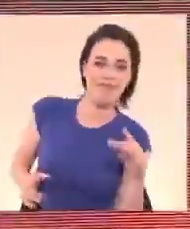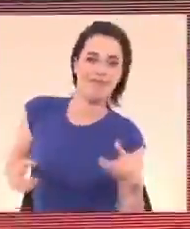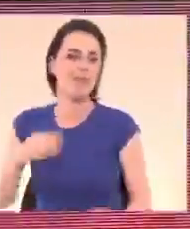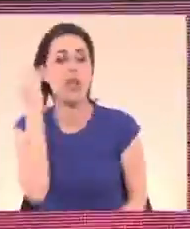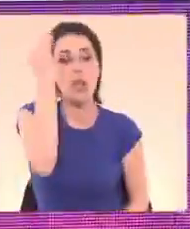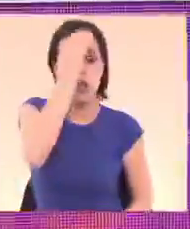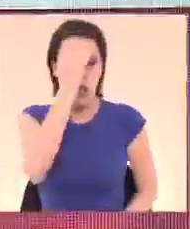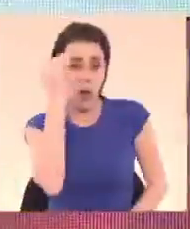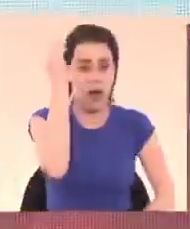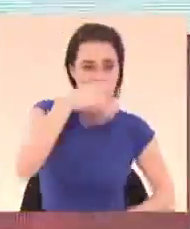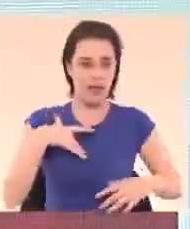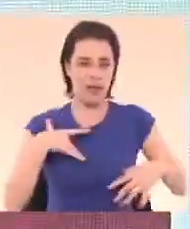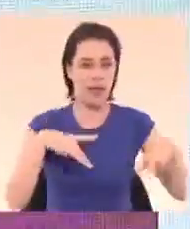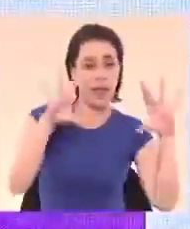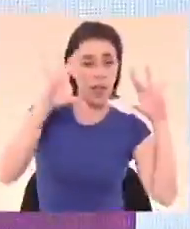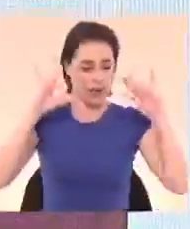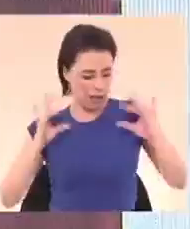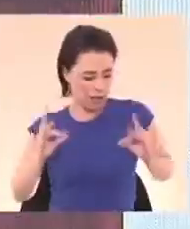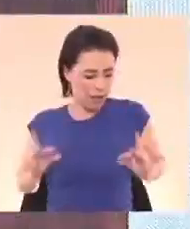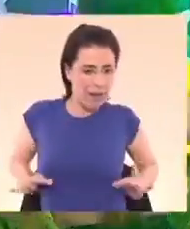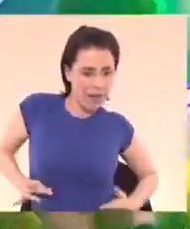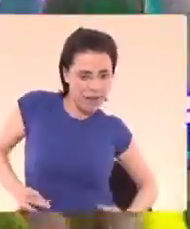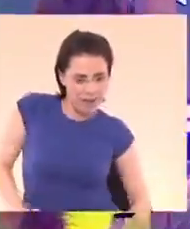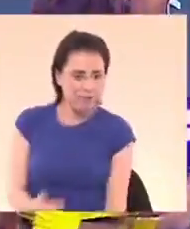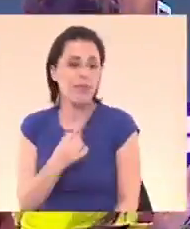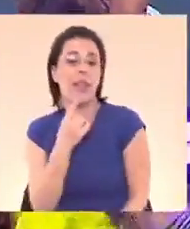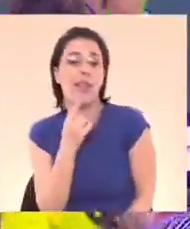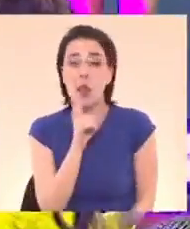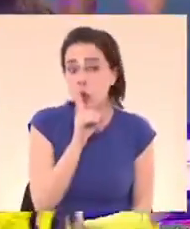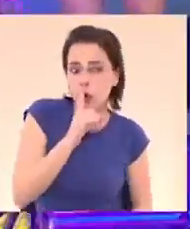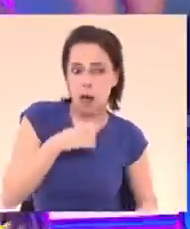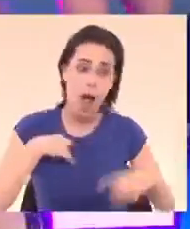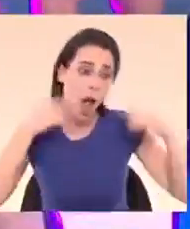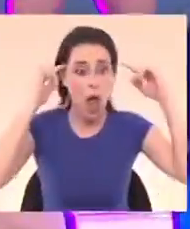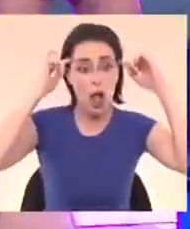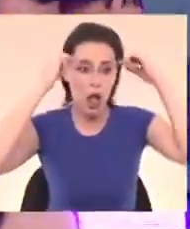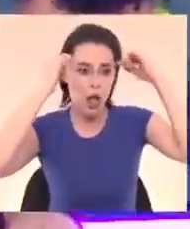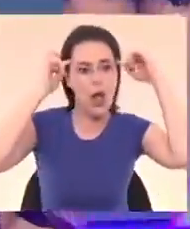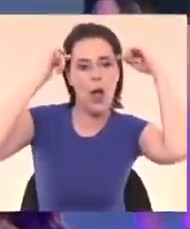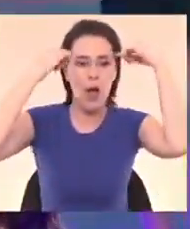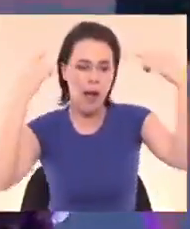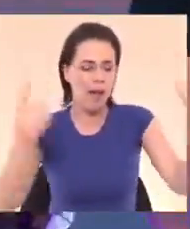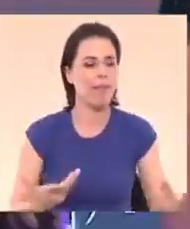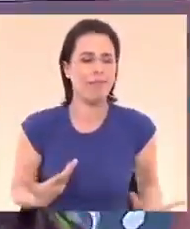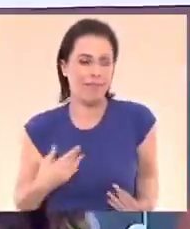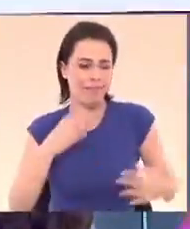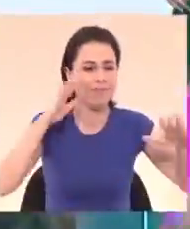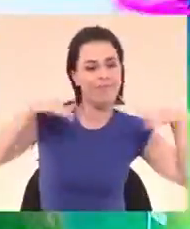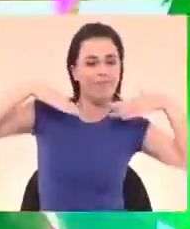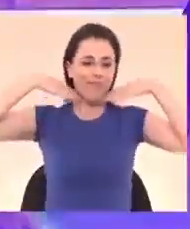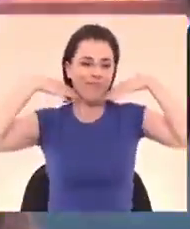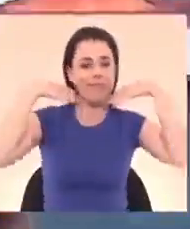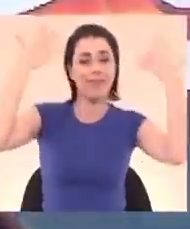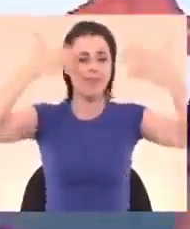Tenho saudades de tocar teu corpo, dizer baixinho estou a ficar louco, ficar em nossa cama até